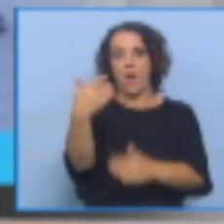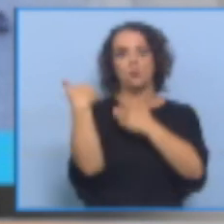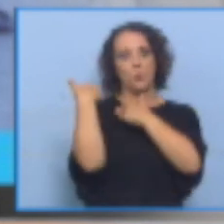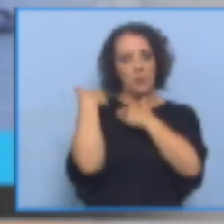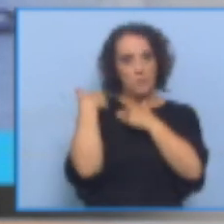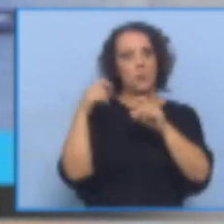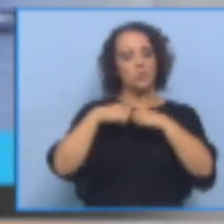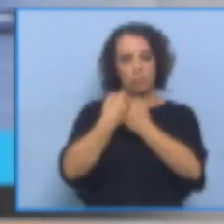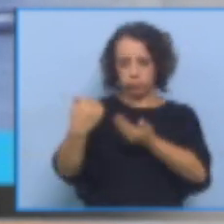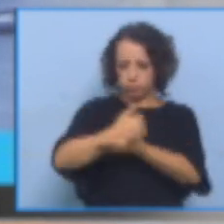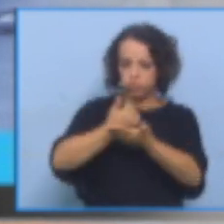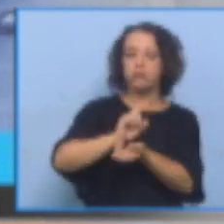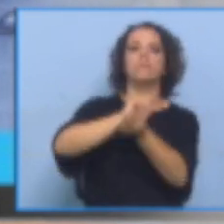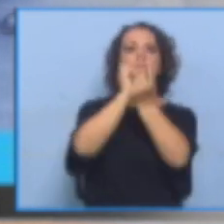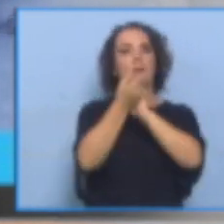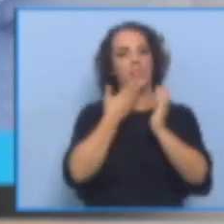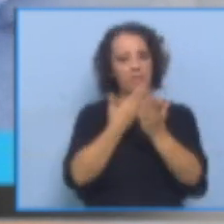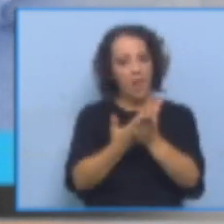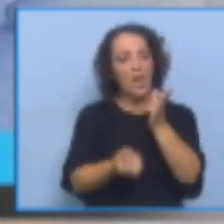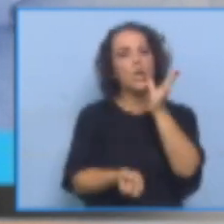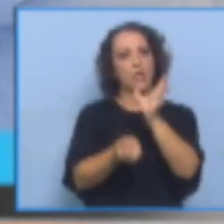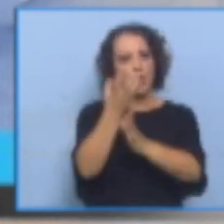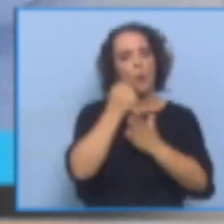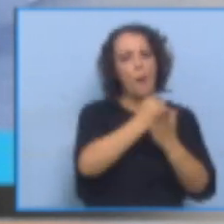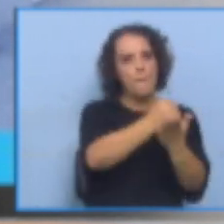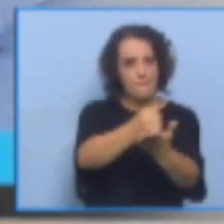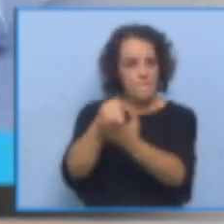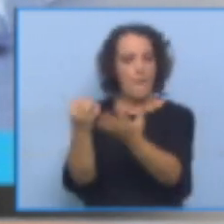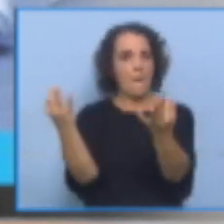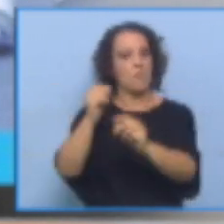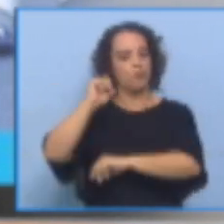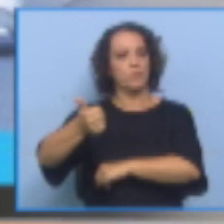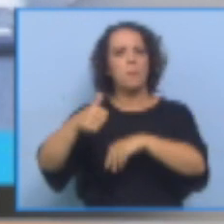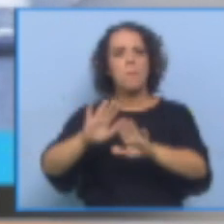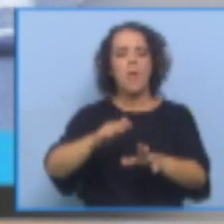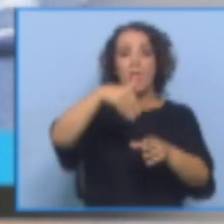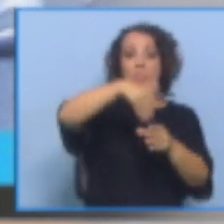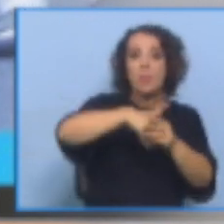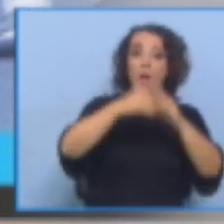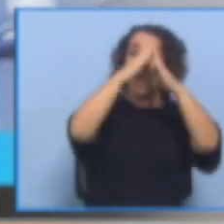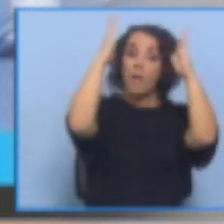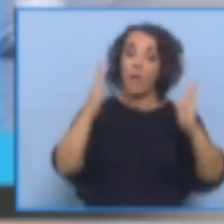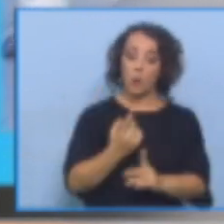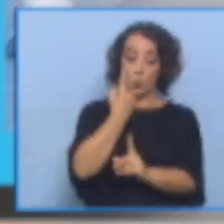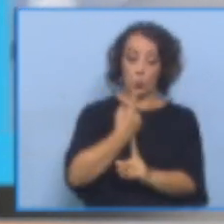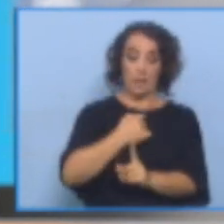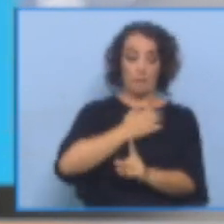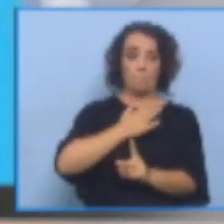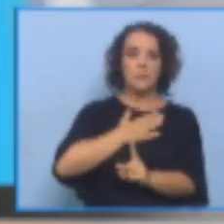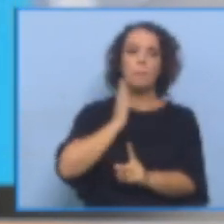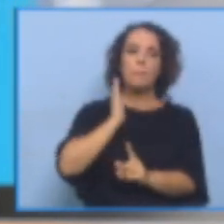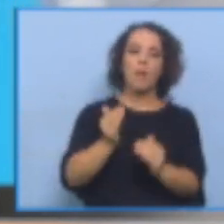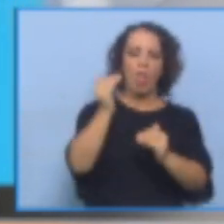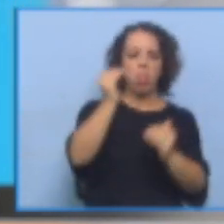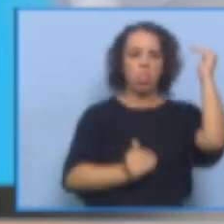para além dessa devolução, é importante que haja dentro da própria empresa um menor nível de